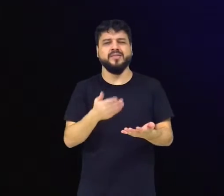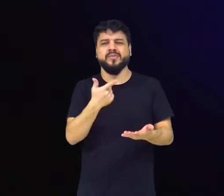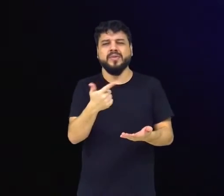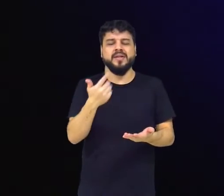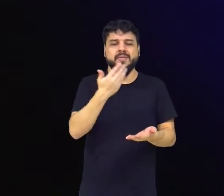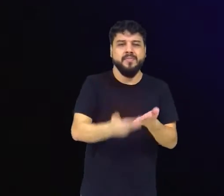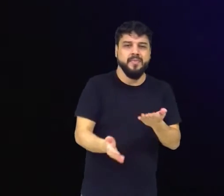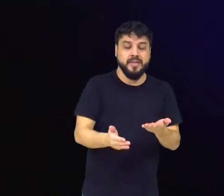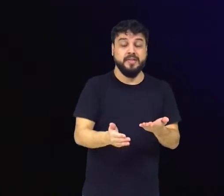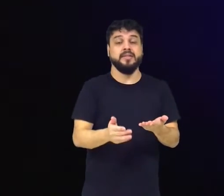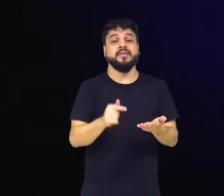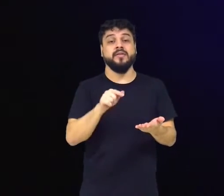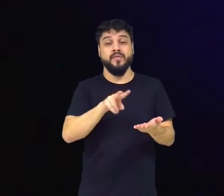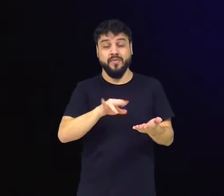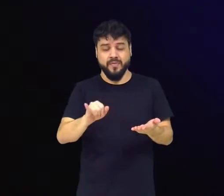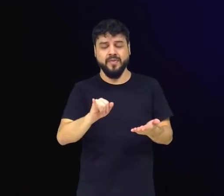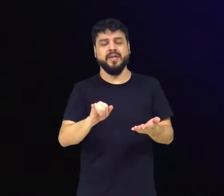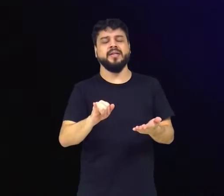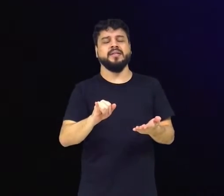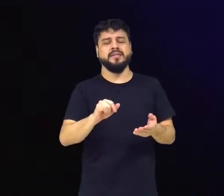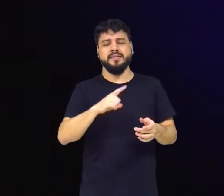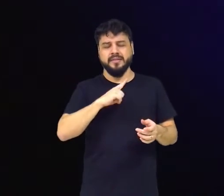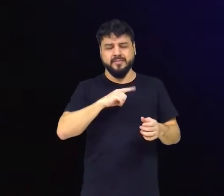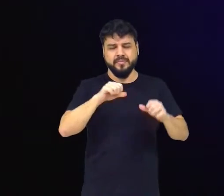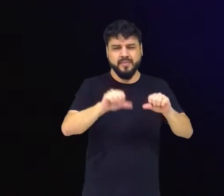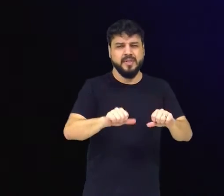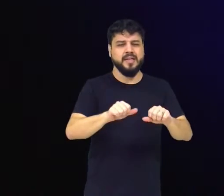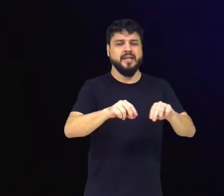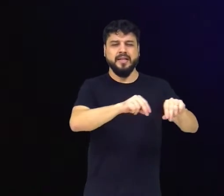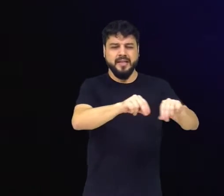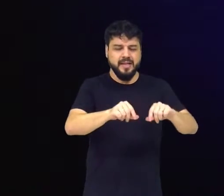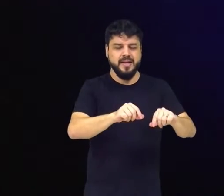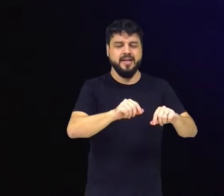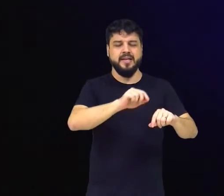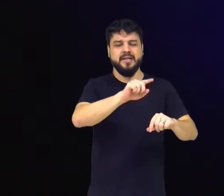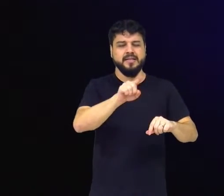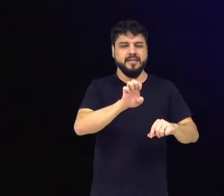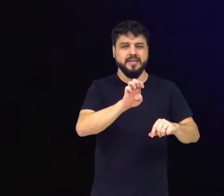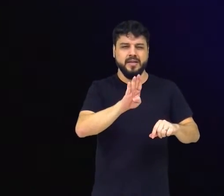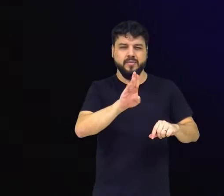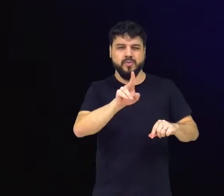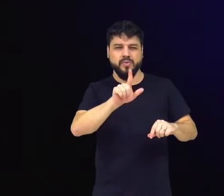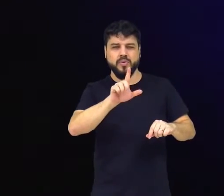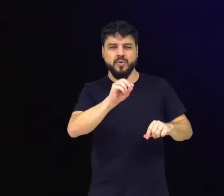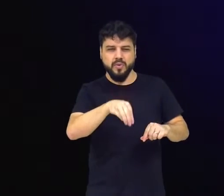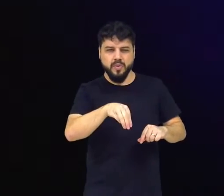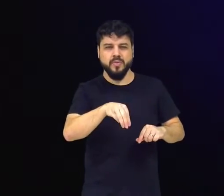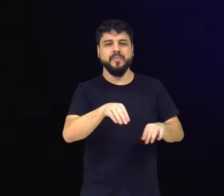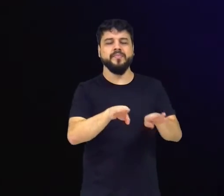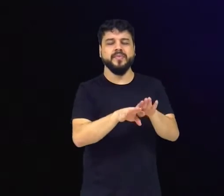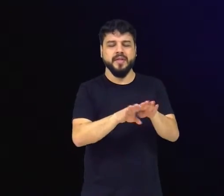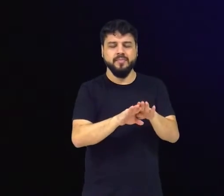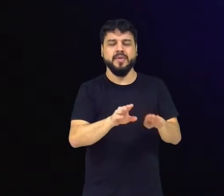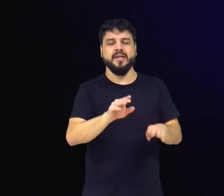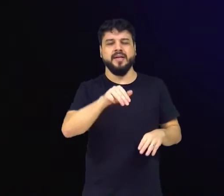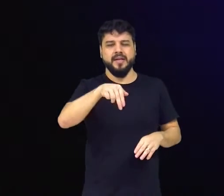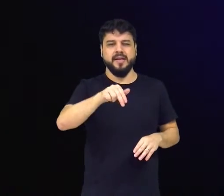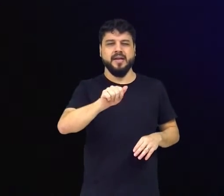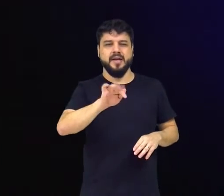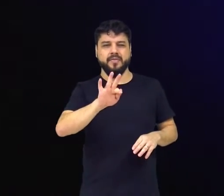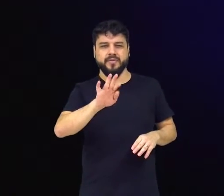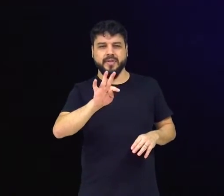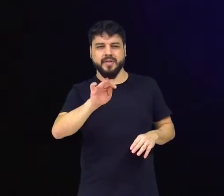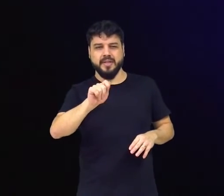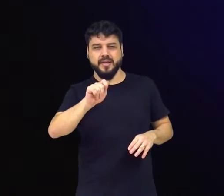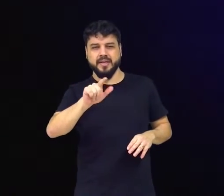nos primeiros tempos, a terra de Zebulom e a terra de Naftali, mas nos últimos tempos a enobreceu junto